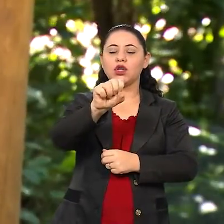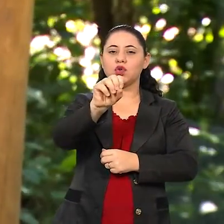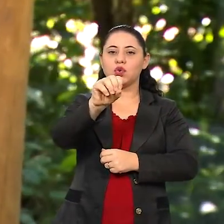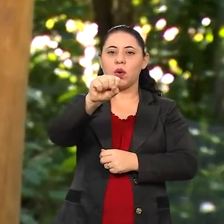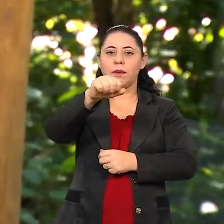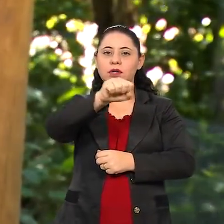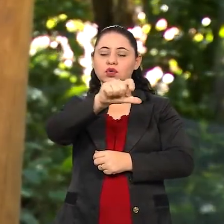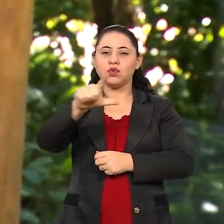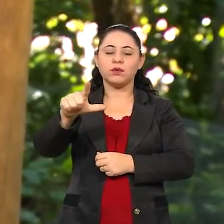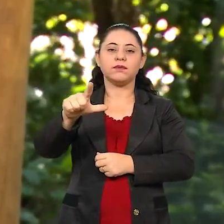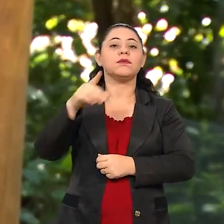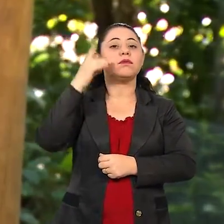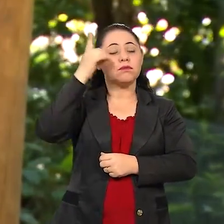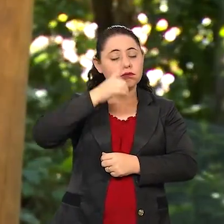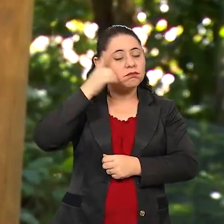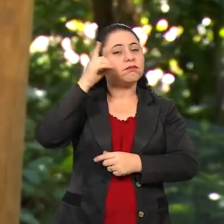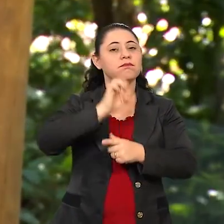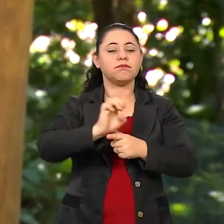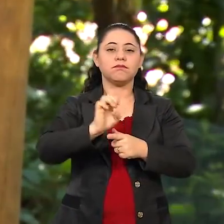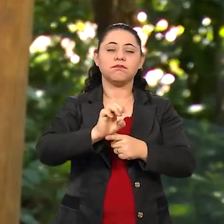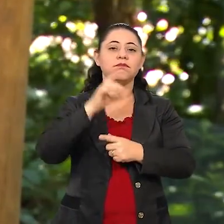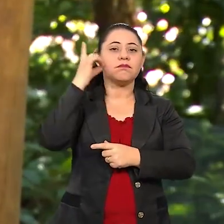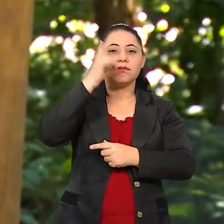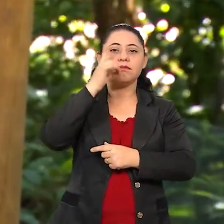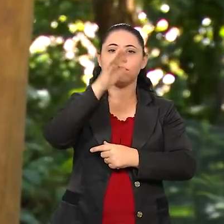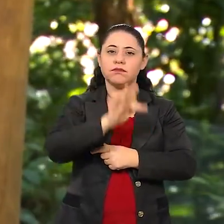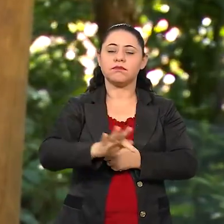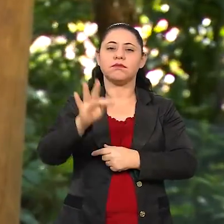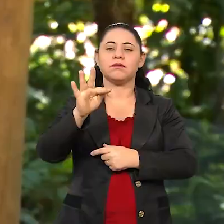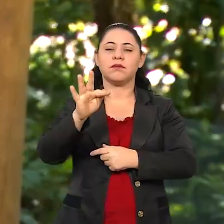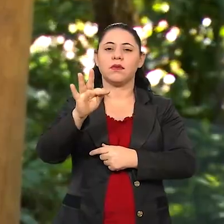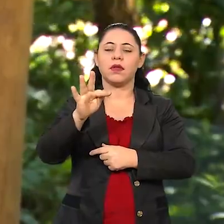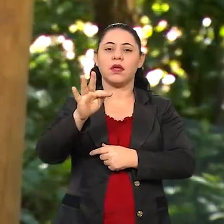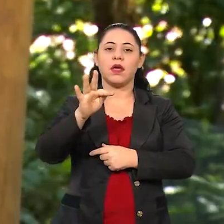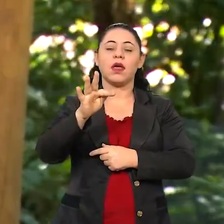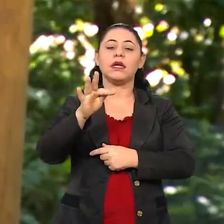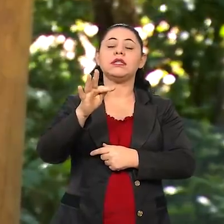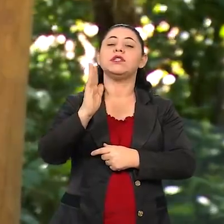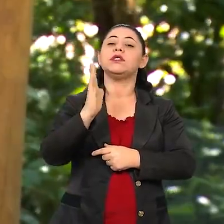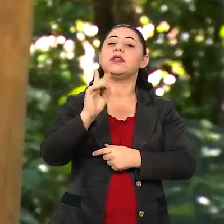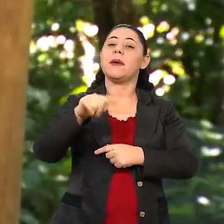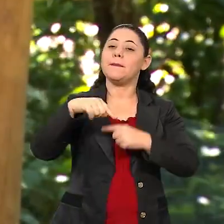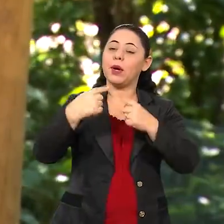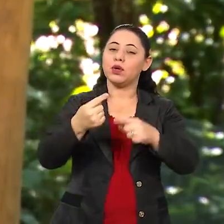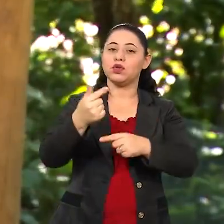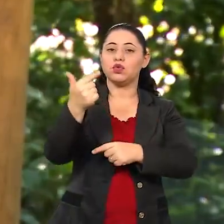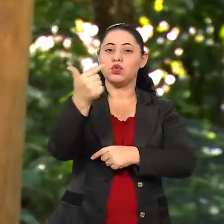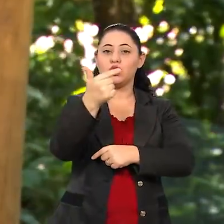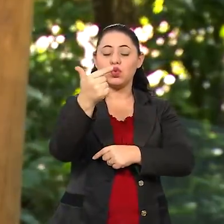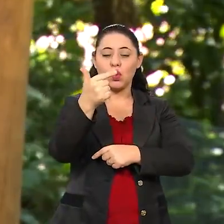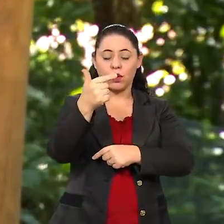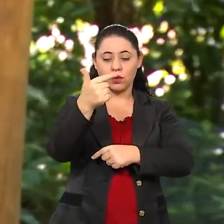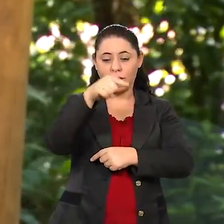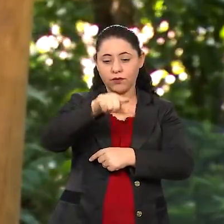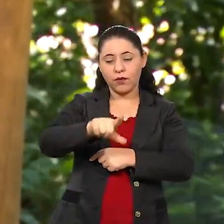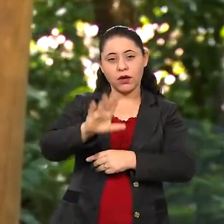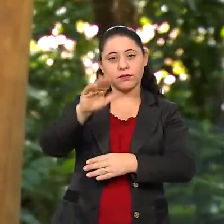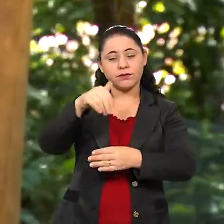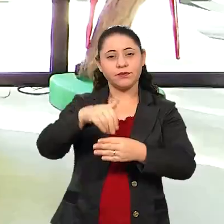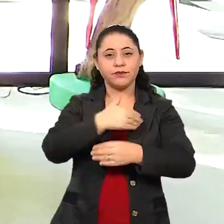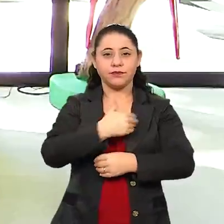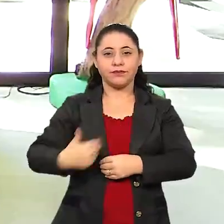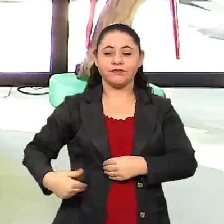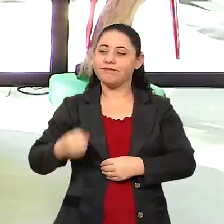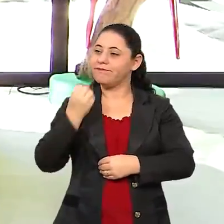presidência da soma Sul foi Deputado Estadual deputado federal até ser eleito por duas vezes governador do estado